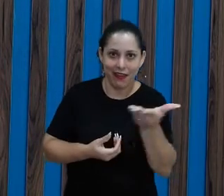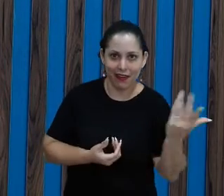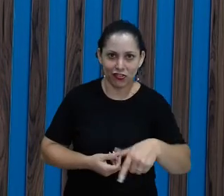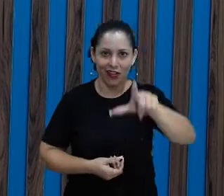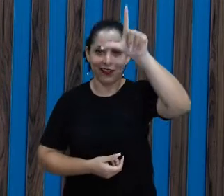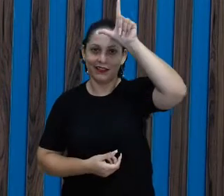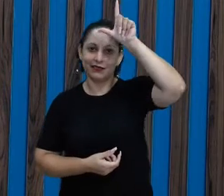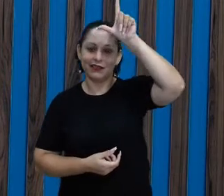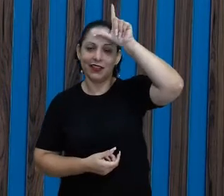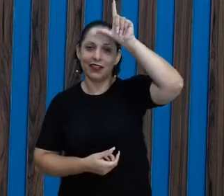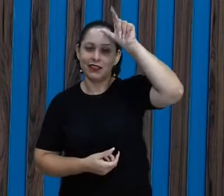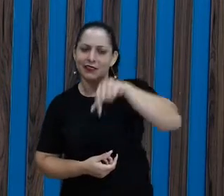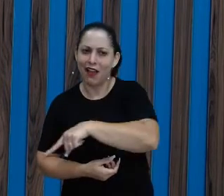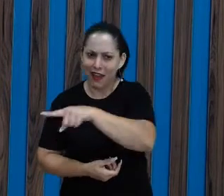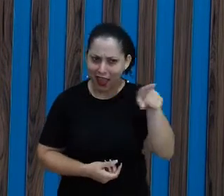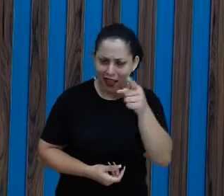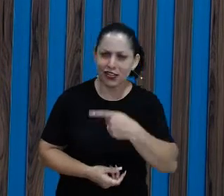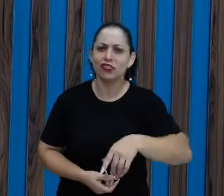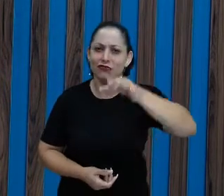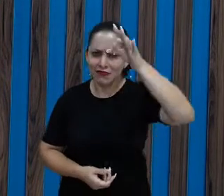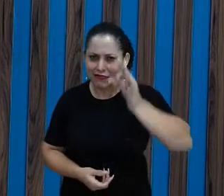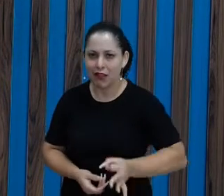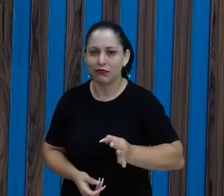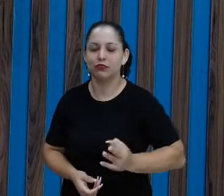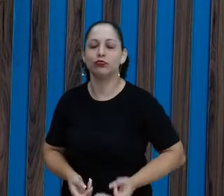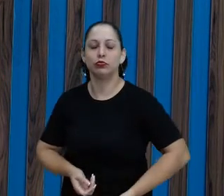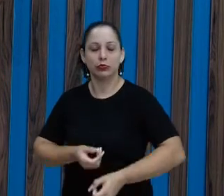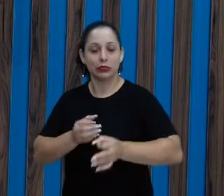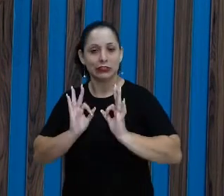vão assegurar que todos esses direitos eles sejam